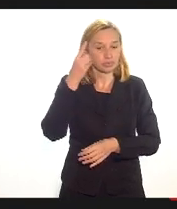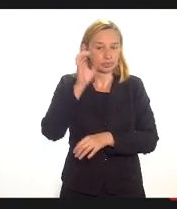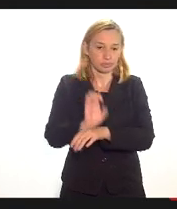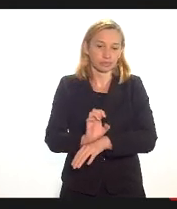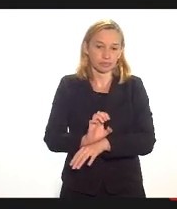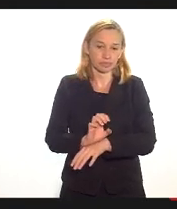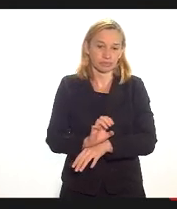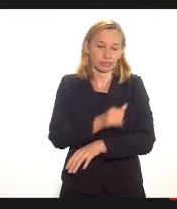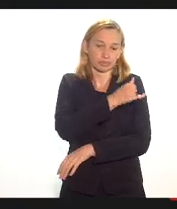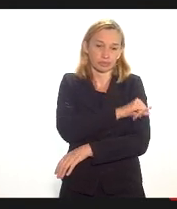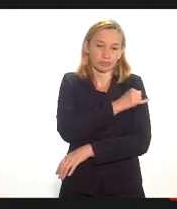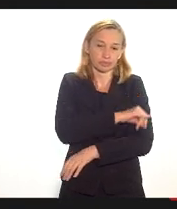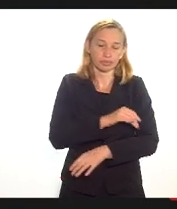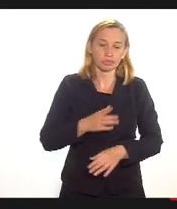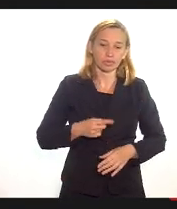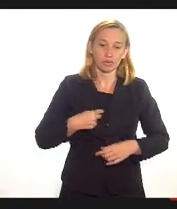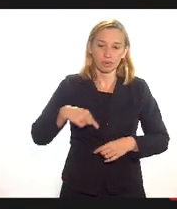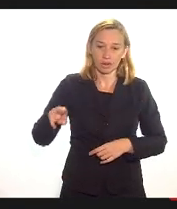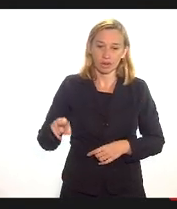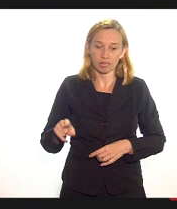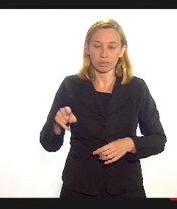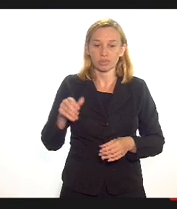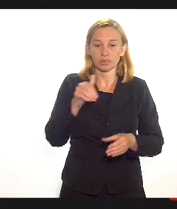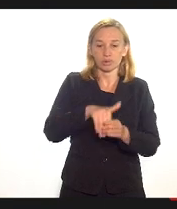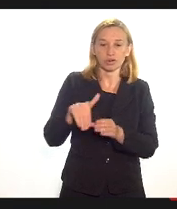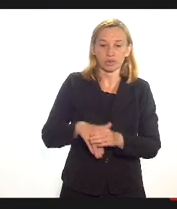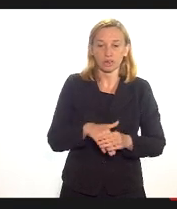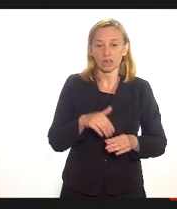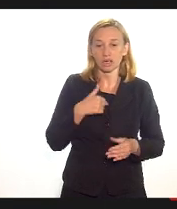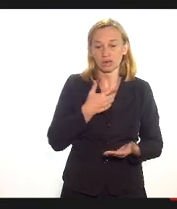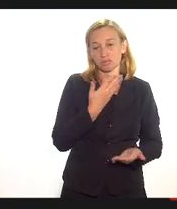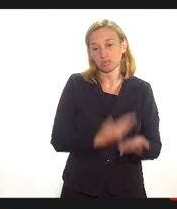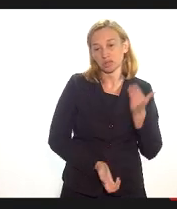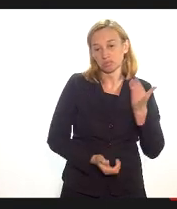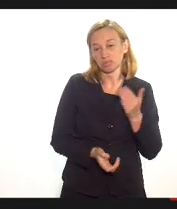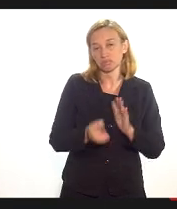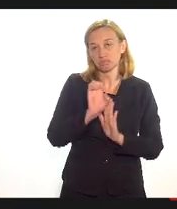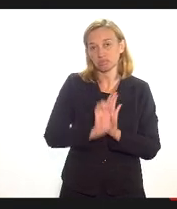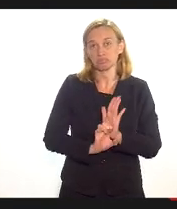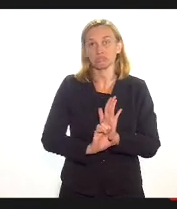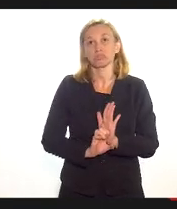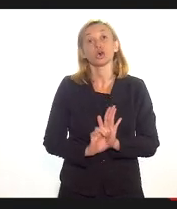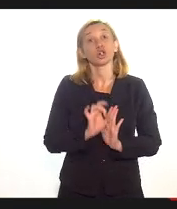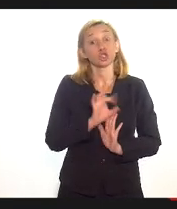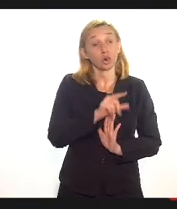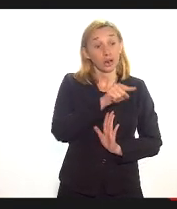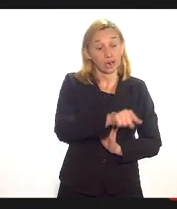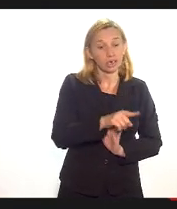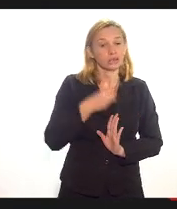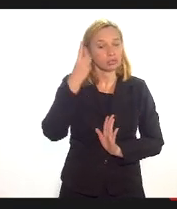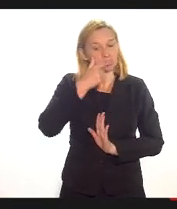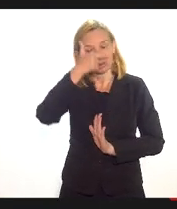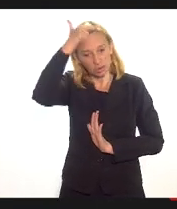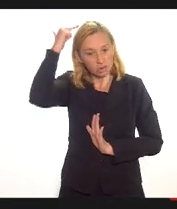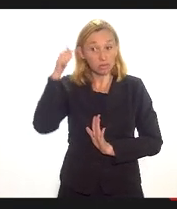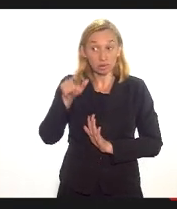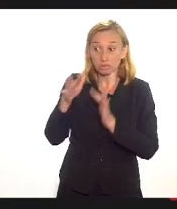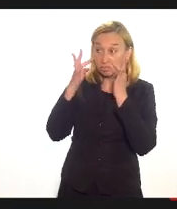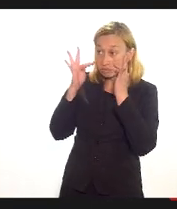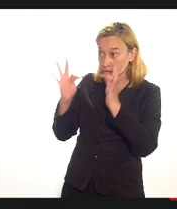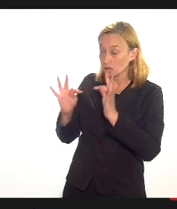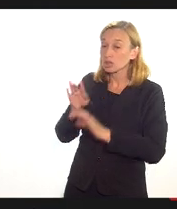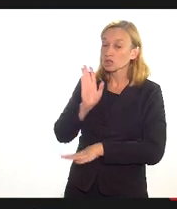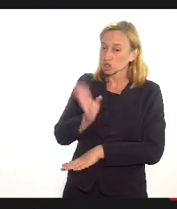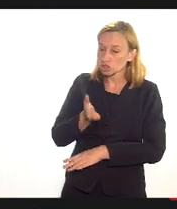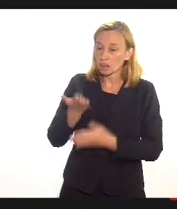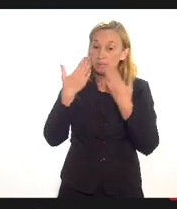Janeiro compareceram para votar. E a minha emenda foi derrotada. E só aí, Luiz Paulo, você é testemunha disso, porque você